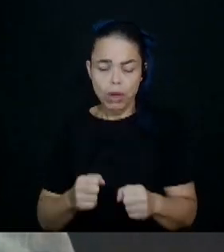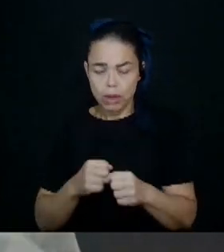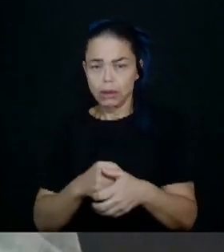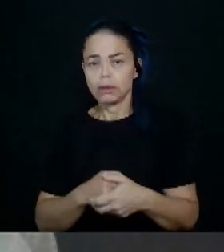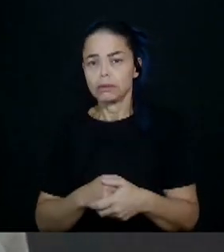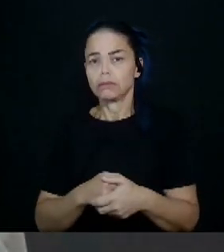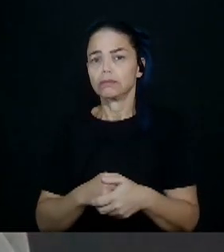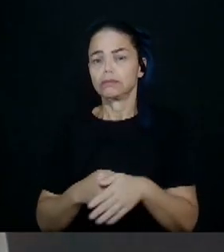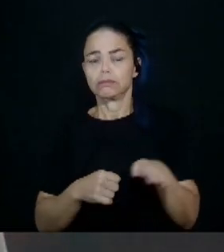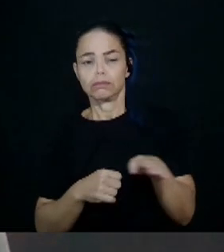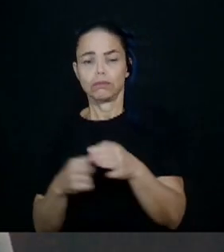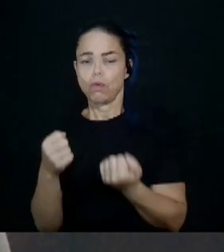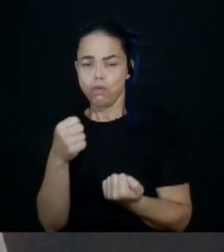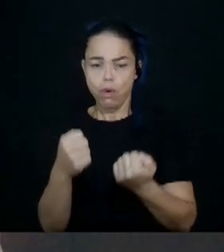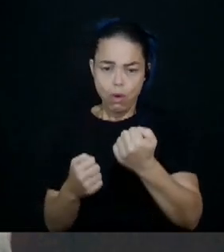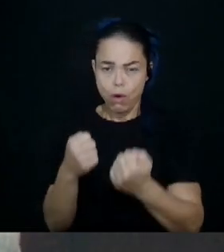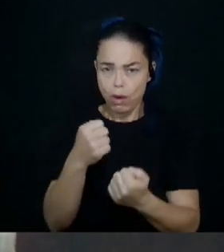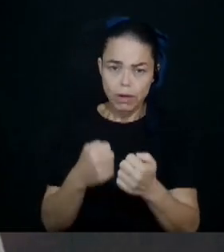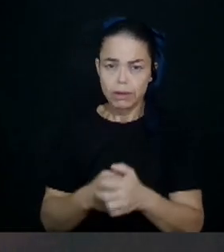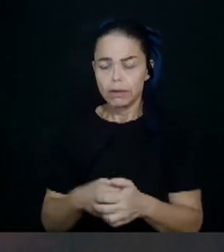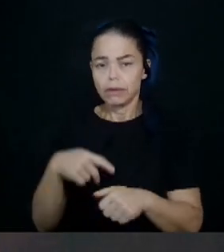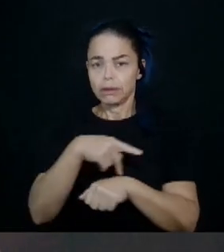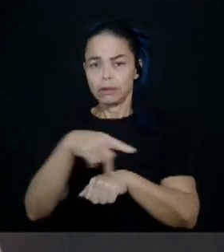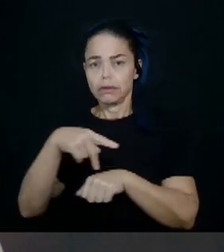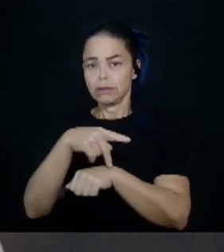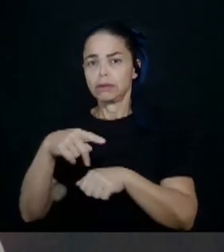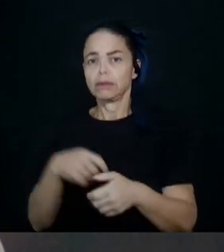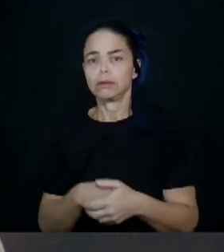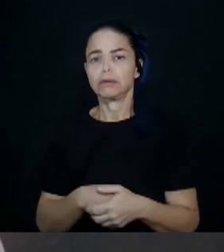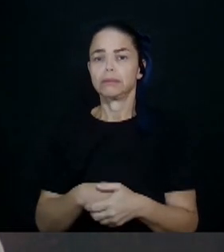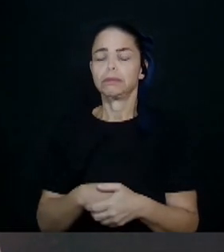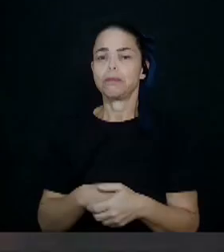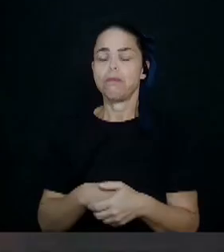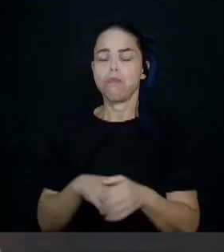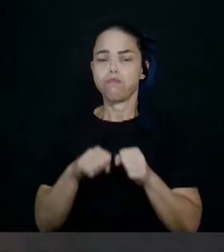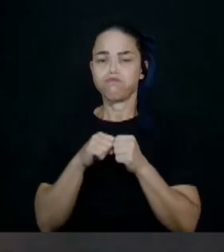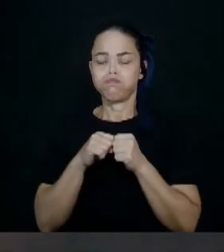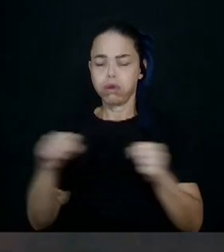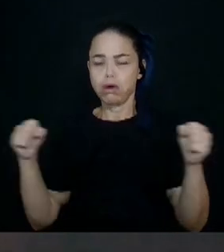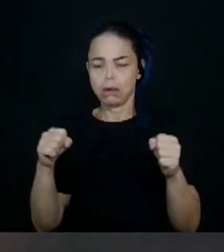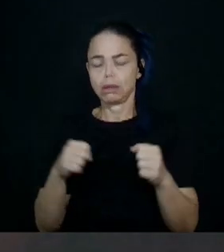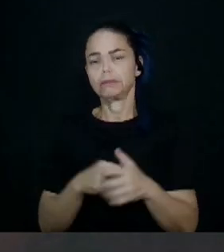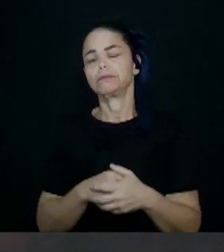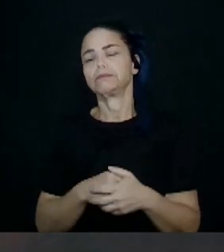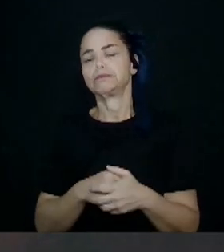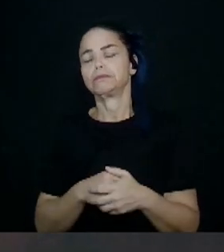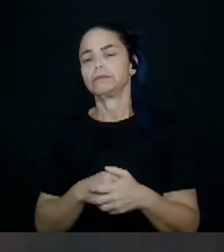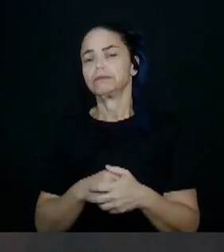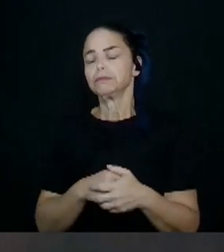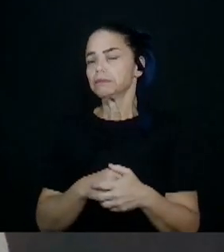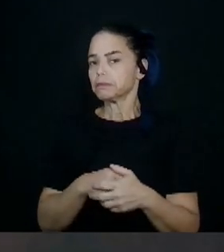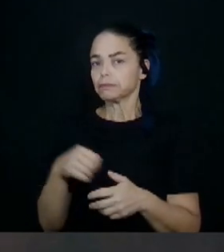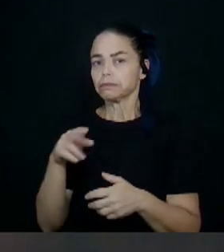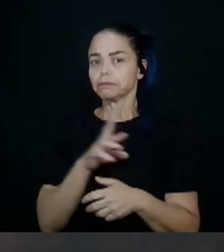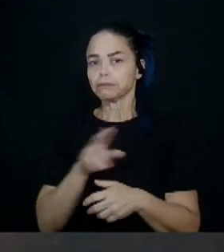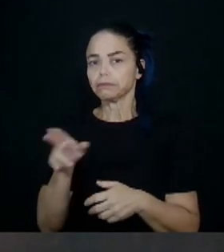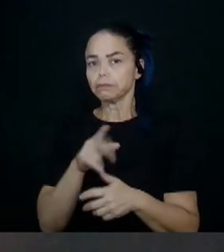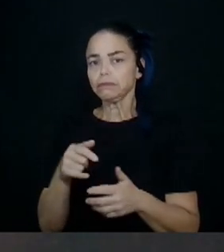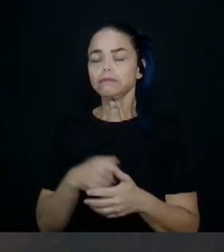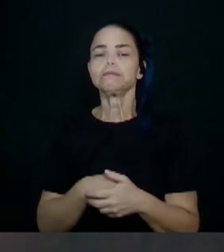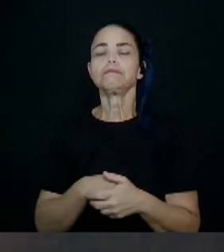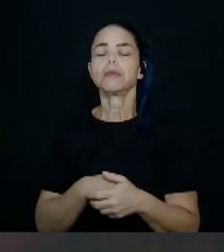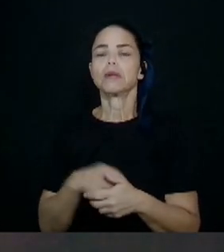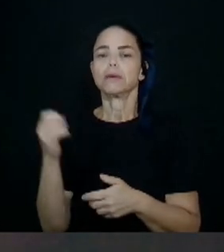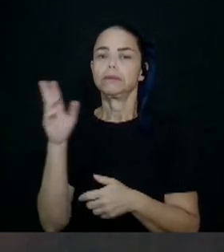mesmo tem países que se usa carro-bomba. Sim. Qual que é a diferença? Nós estamos no Brasil. Só que eu digo de